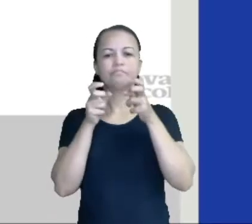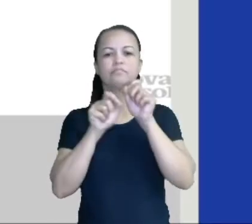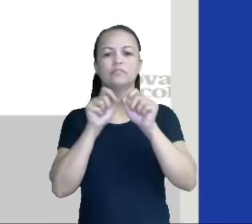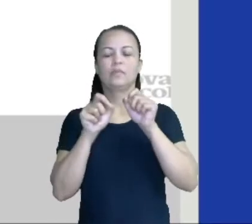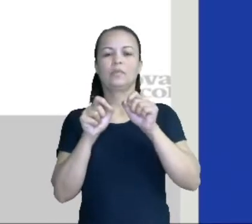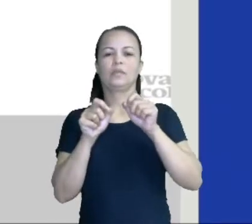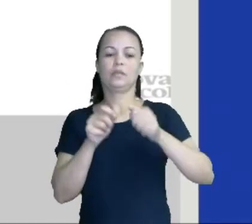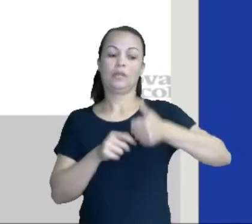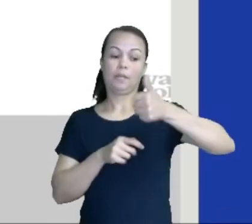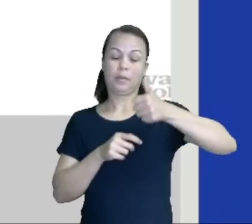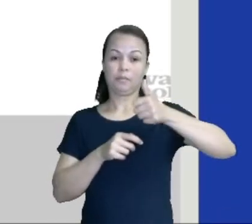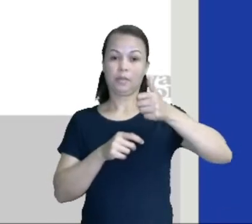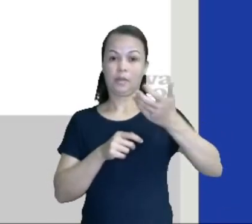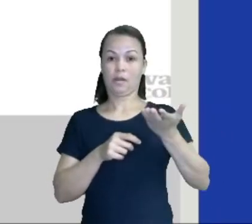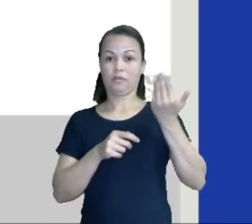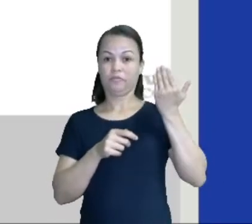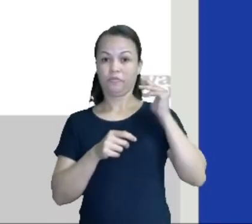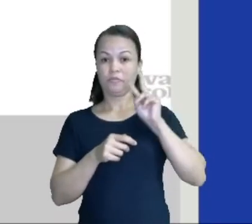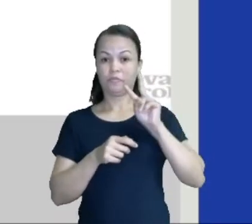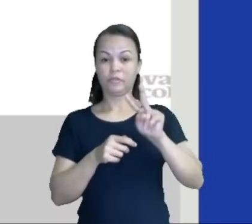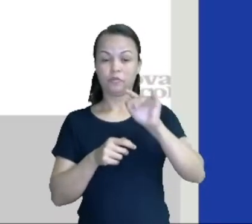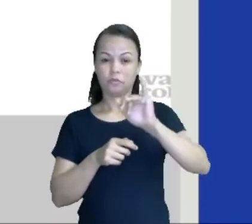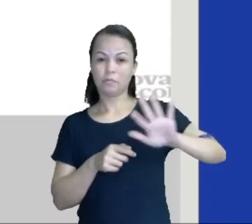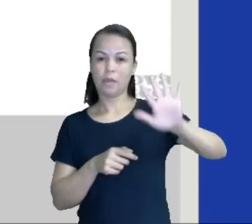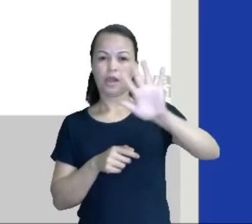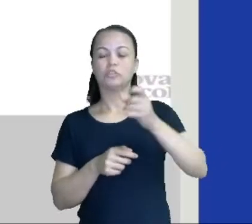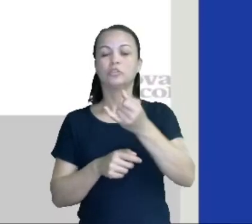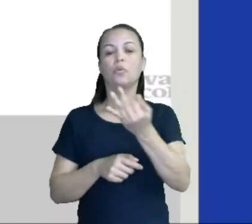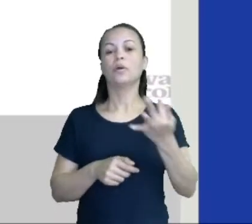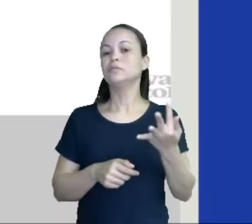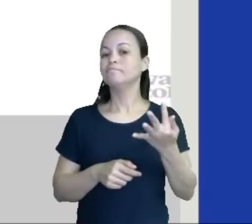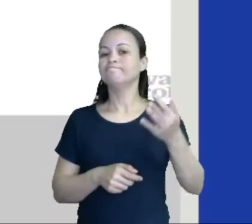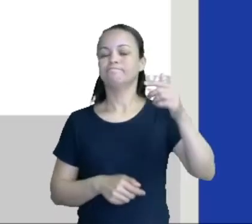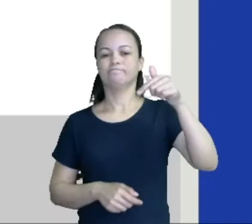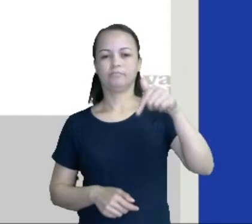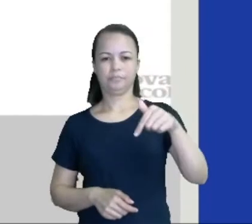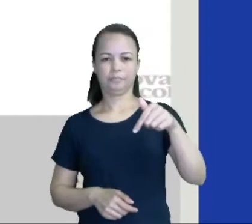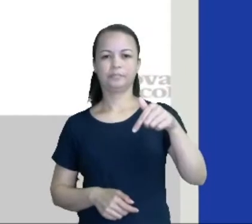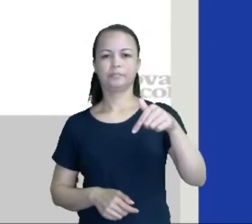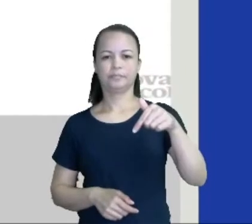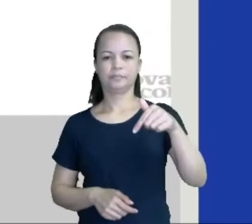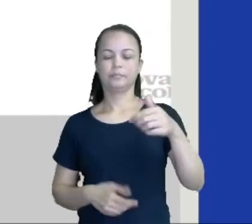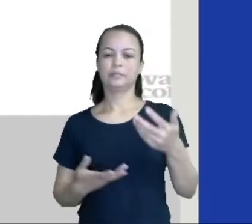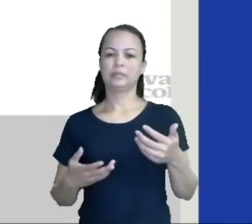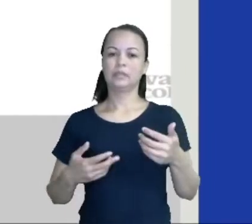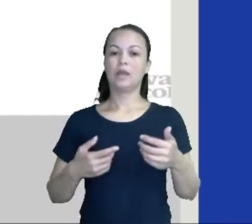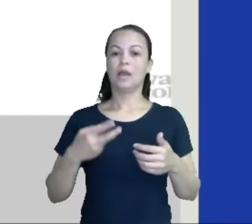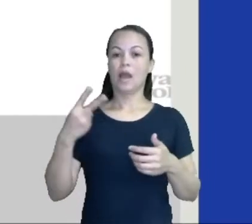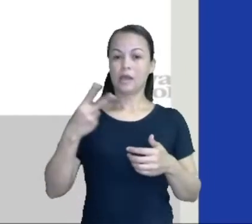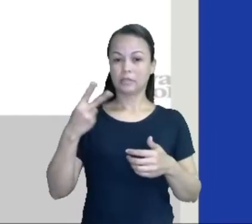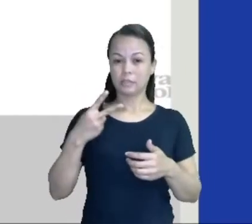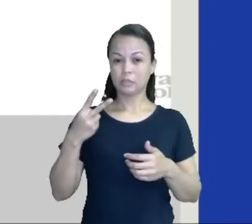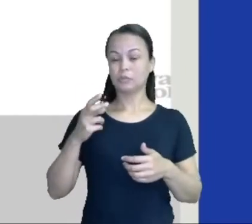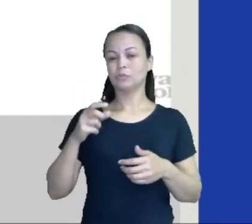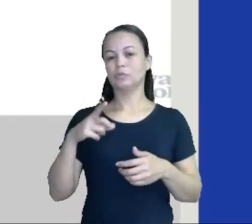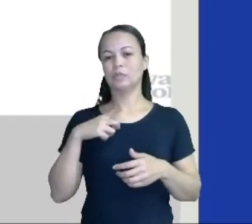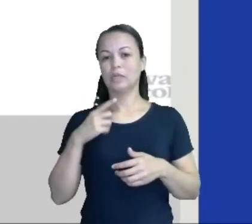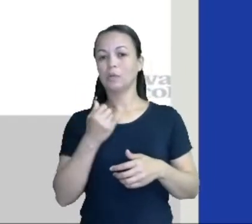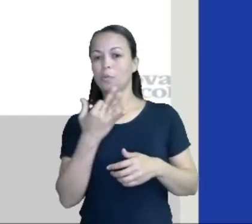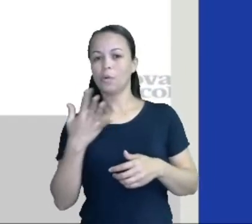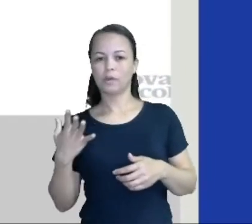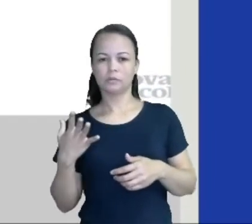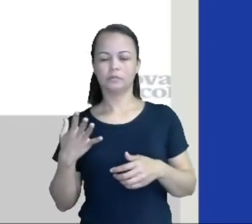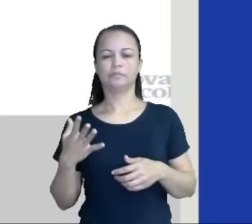viu no anterior que tinha quantos quadrinhos? 7. A segunda, aí você vai